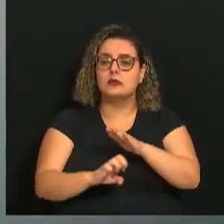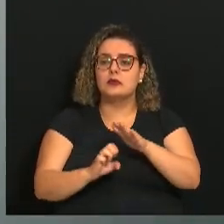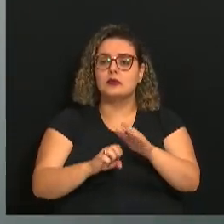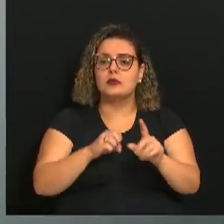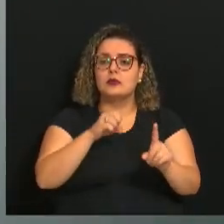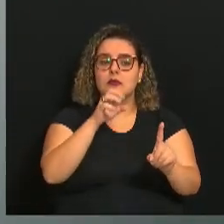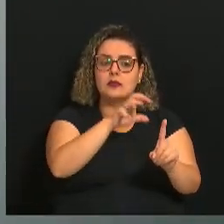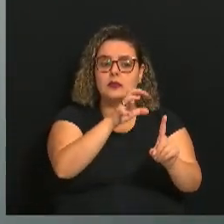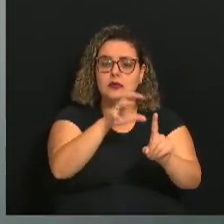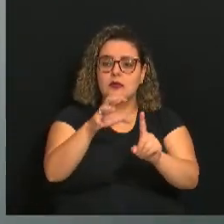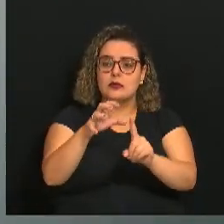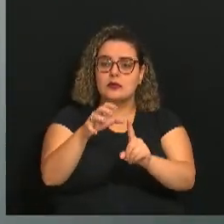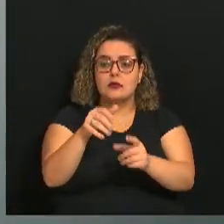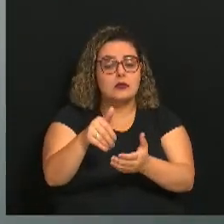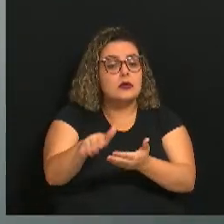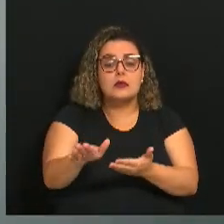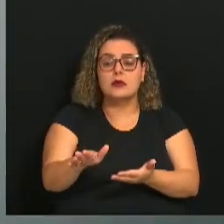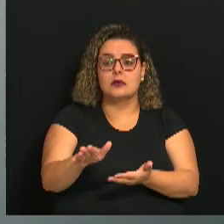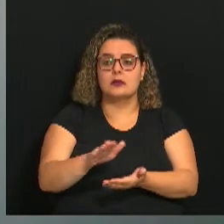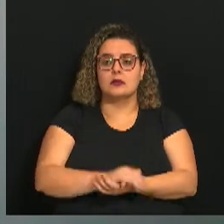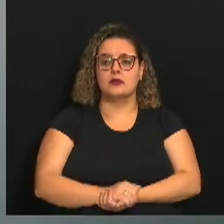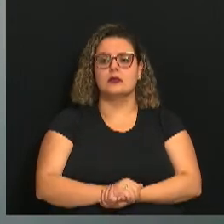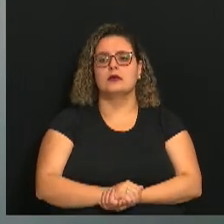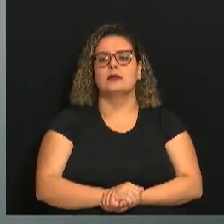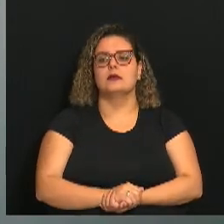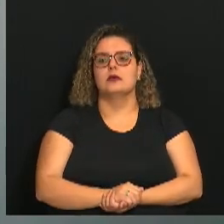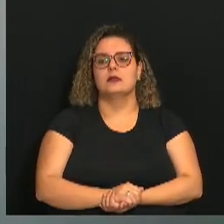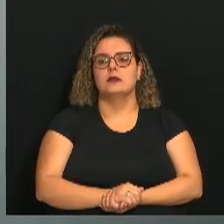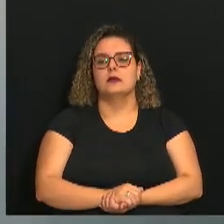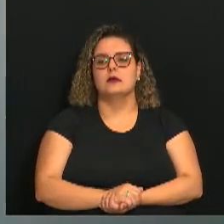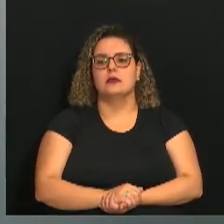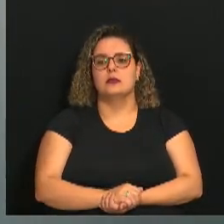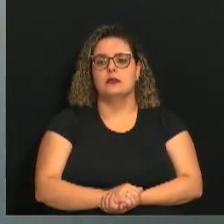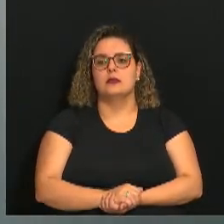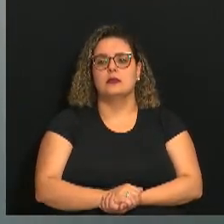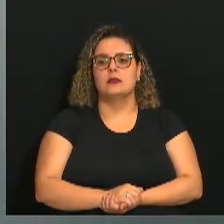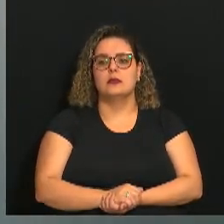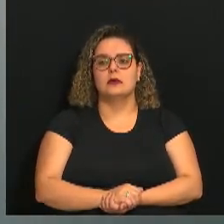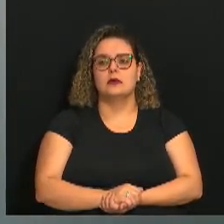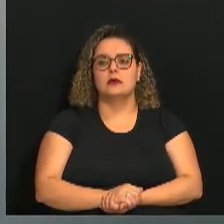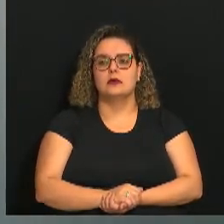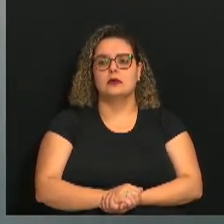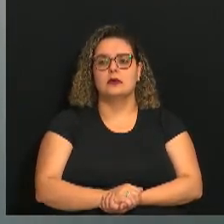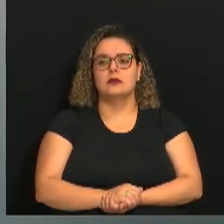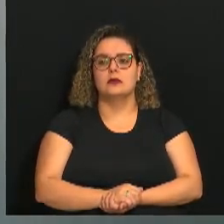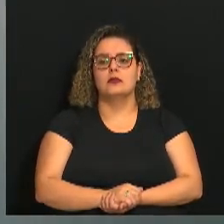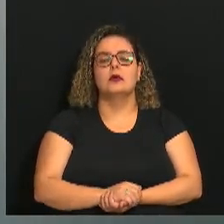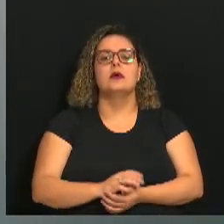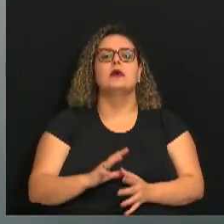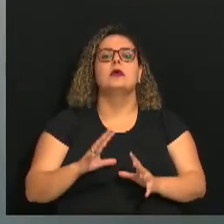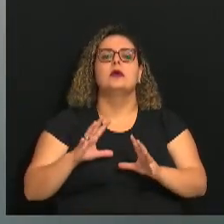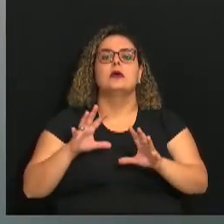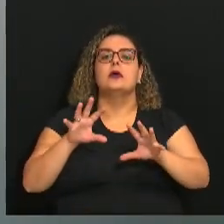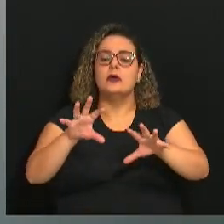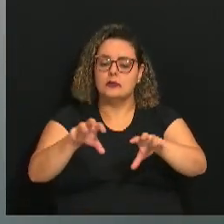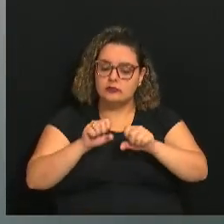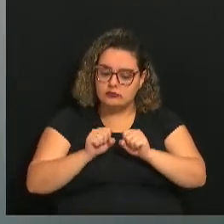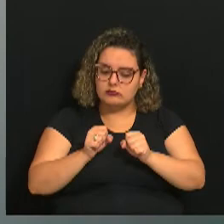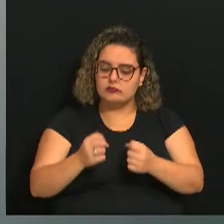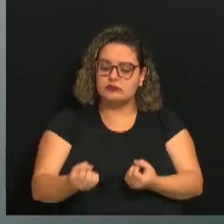saída do serviço dele. Então, a gente aqui moveu todo o sistema de informação nosso para as